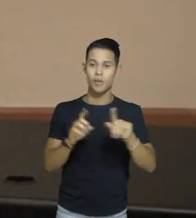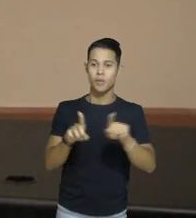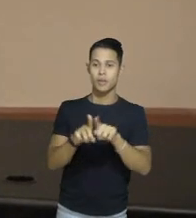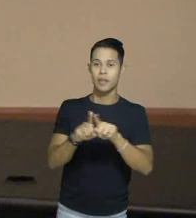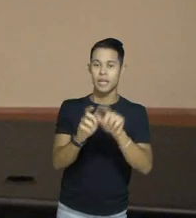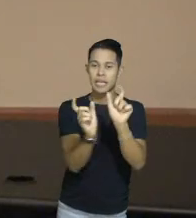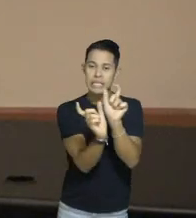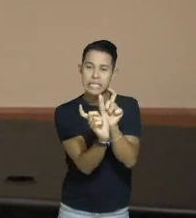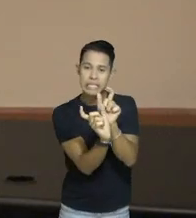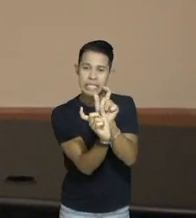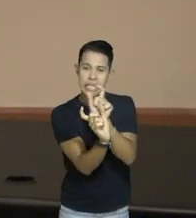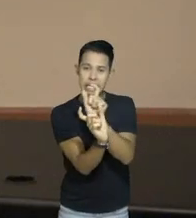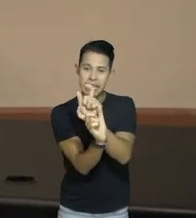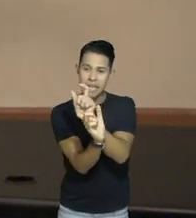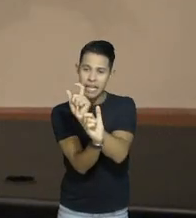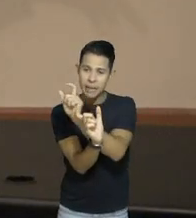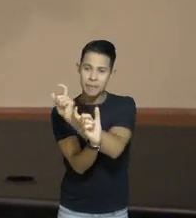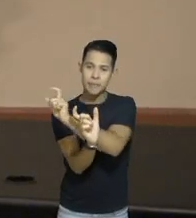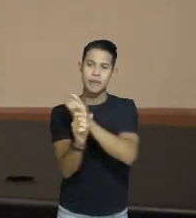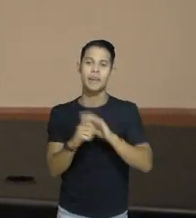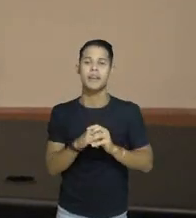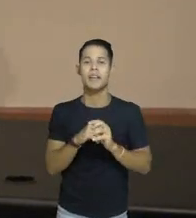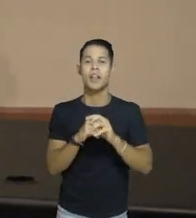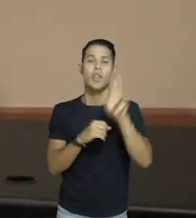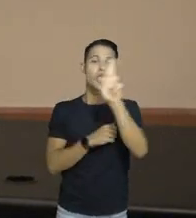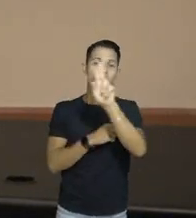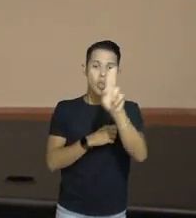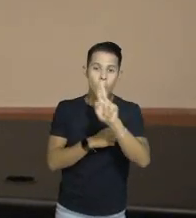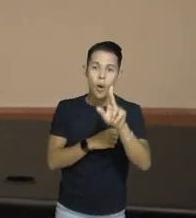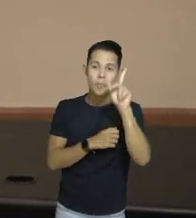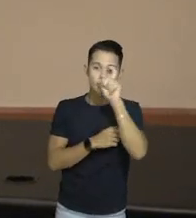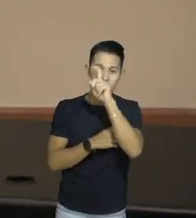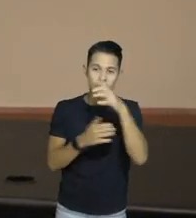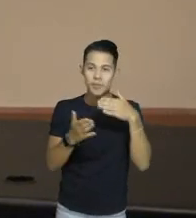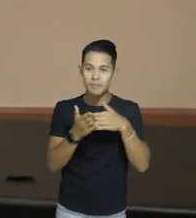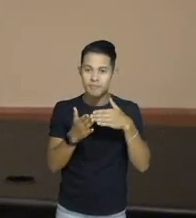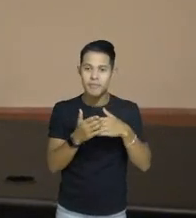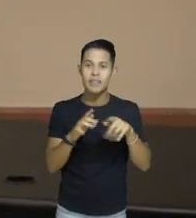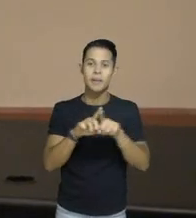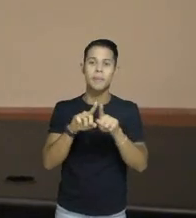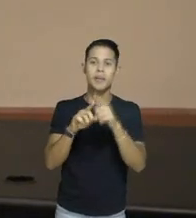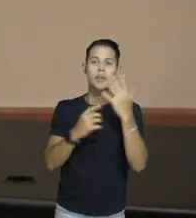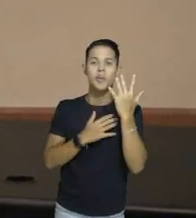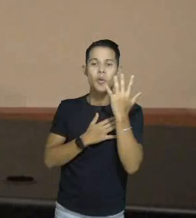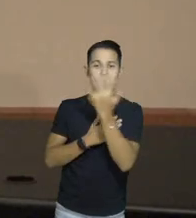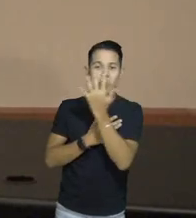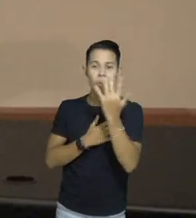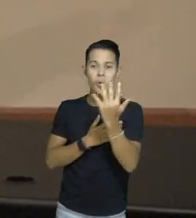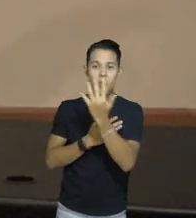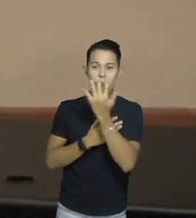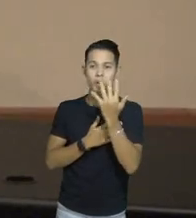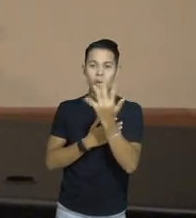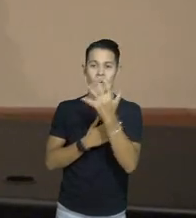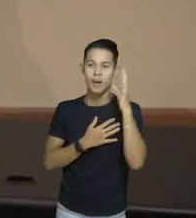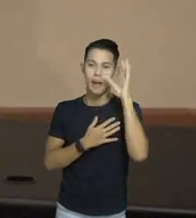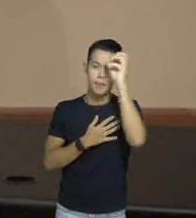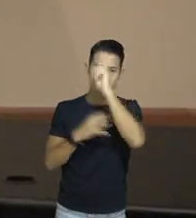O próprio nomezinho. Nomear cores, porque eu sempre faço inversão, esqueço os nomes.